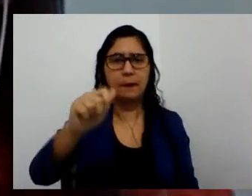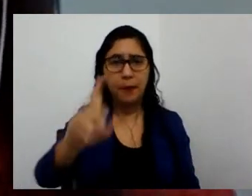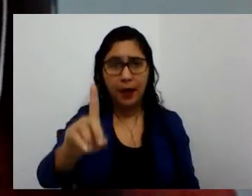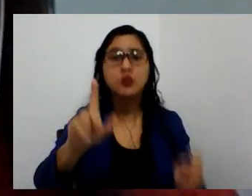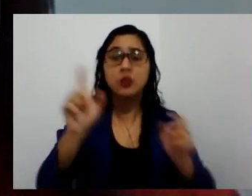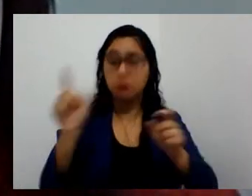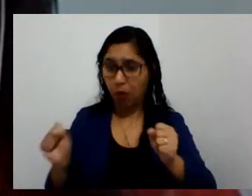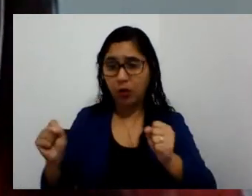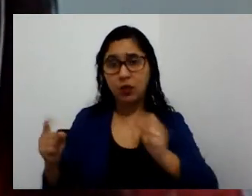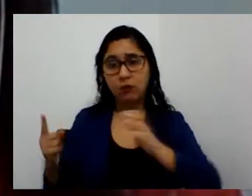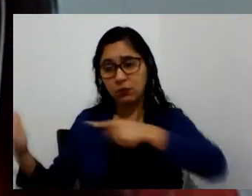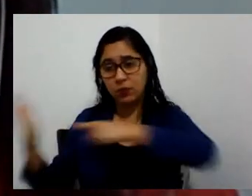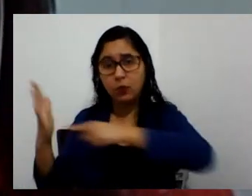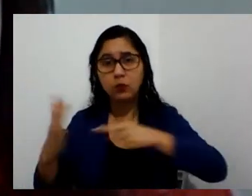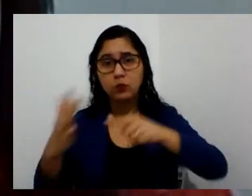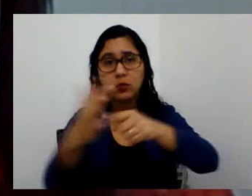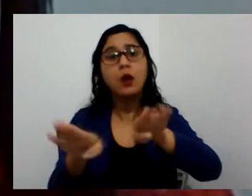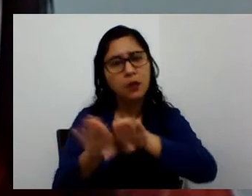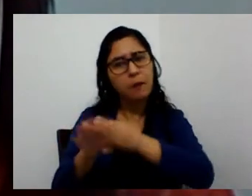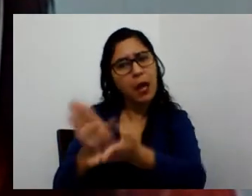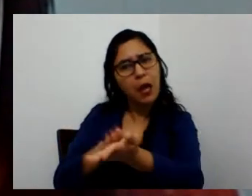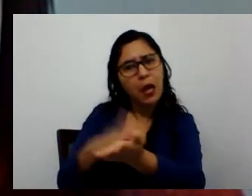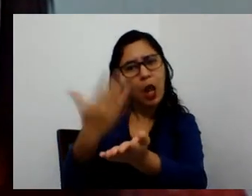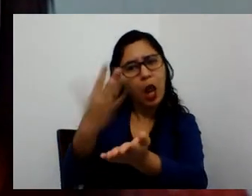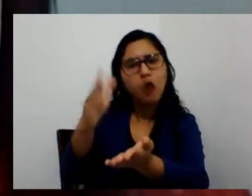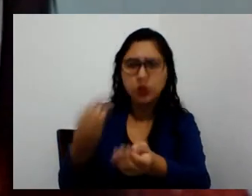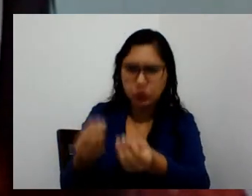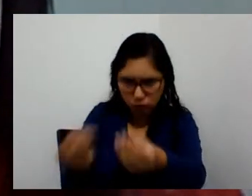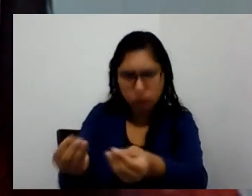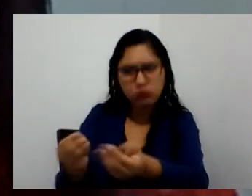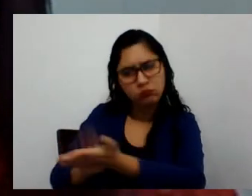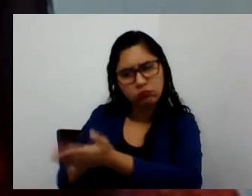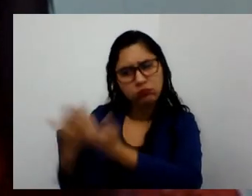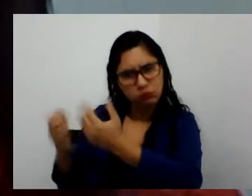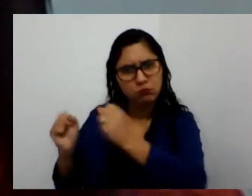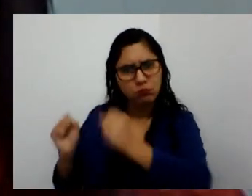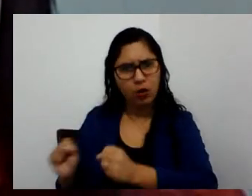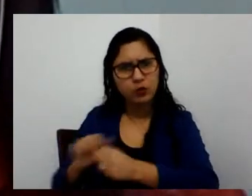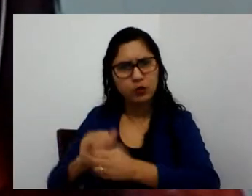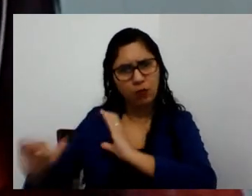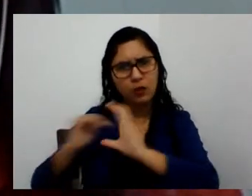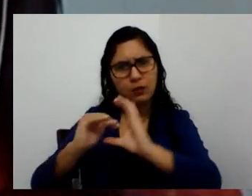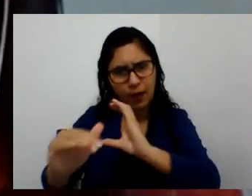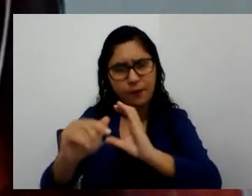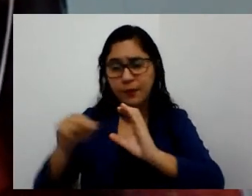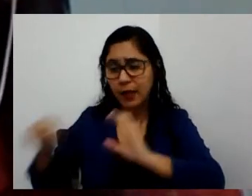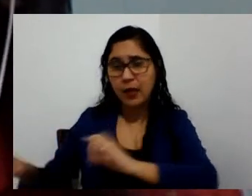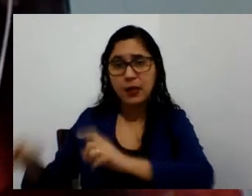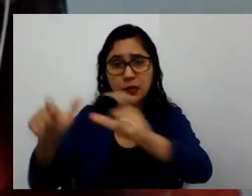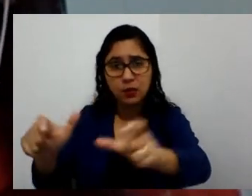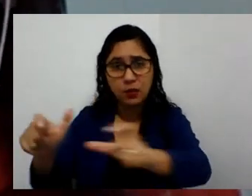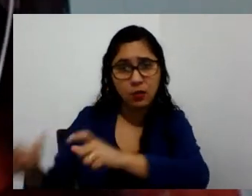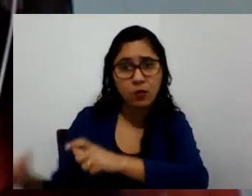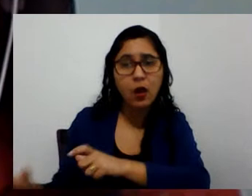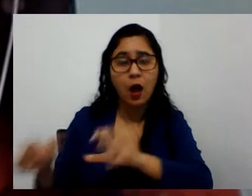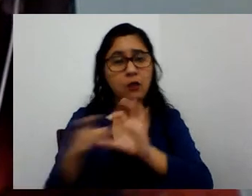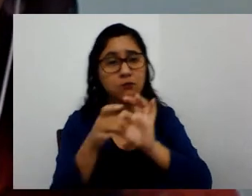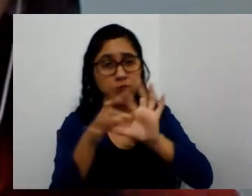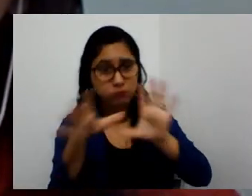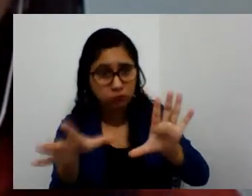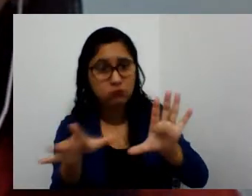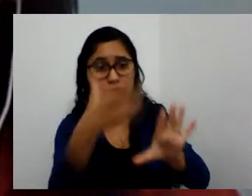denúncias e recebem elogios também, né? E esses locais, eles permitem que as pessoas possam